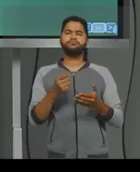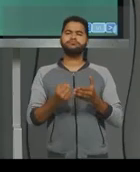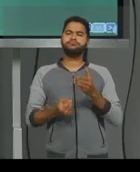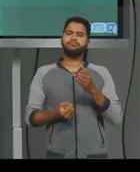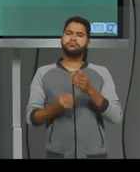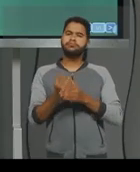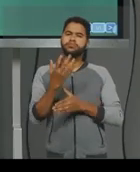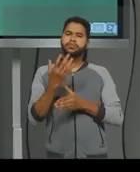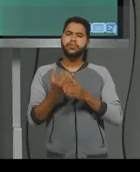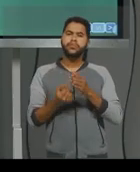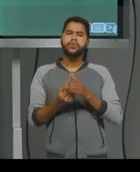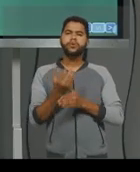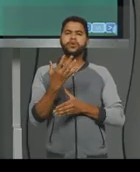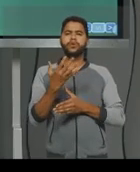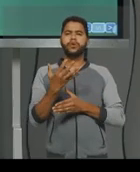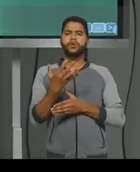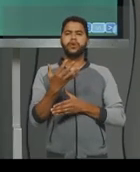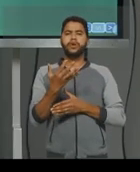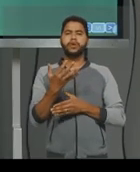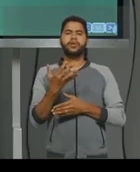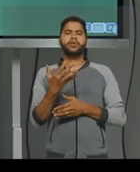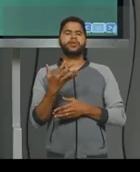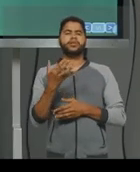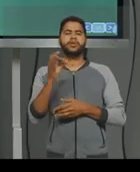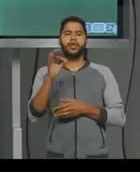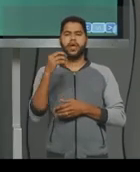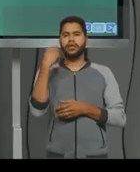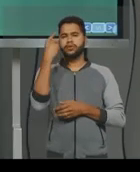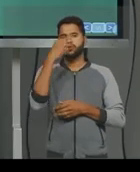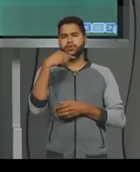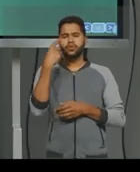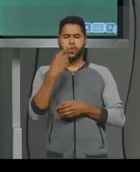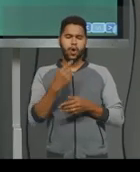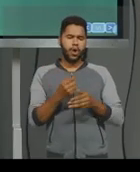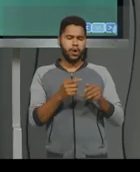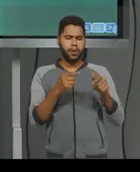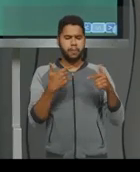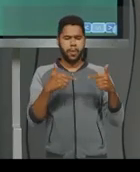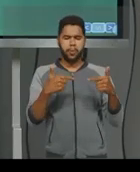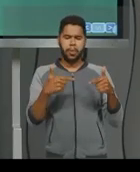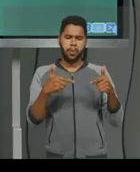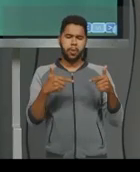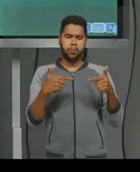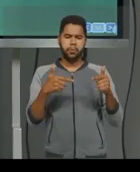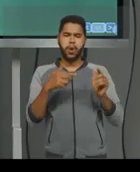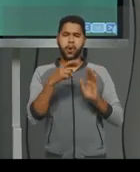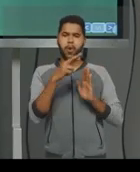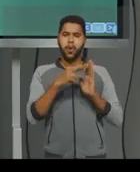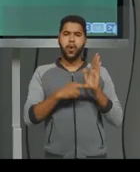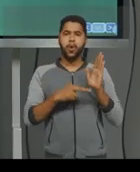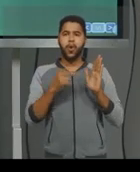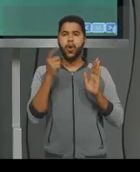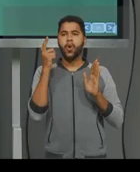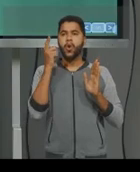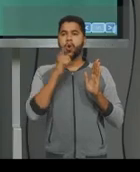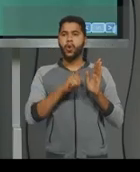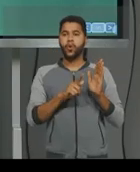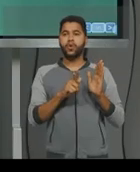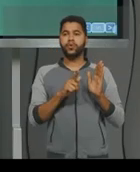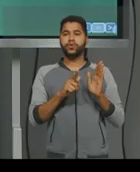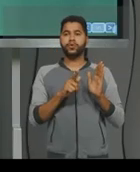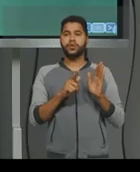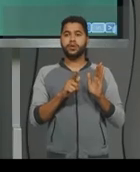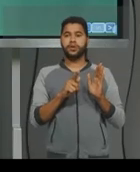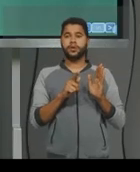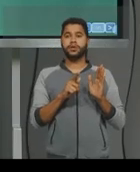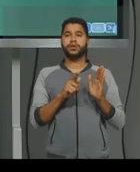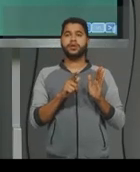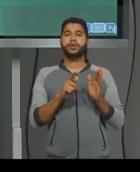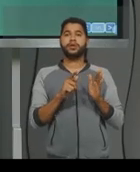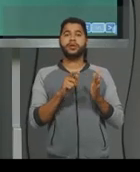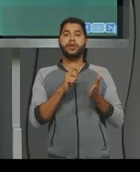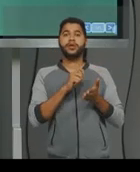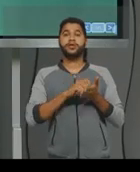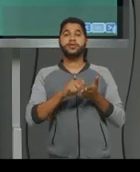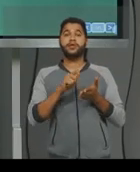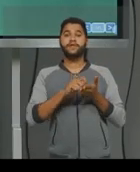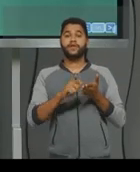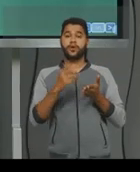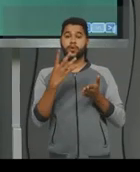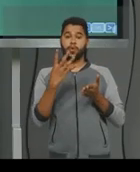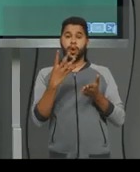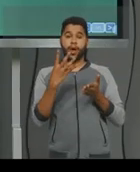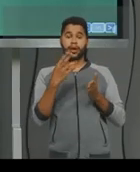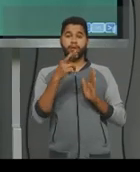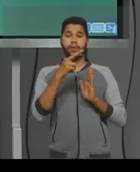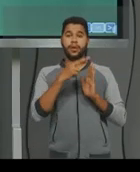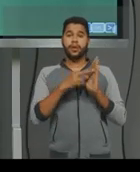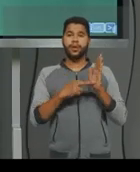produzindo 10 horas por dia, vamos lembrar do relatório de novo, você consegue escrever 4 relatórios, mas